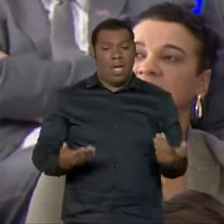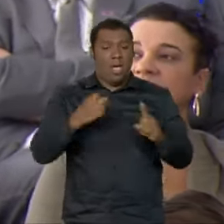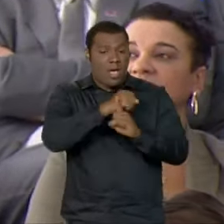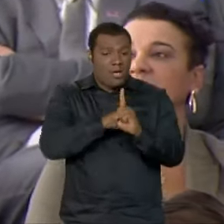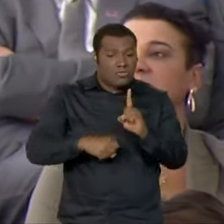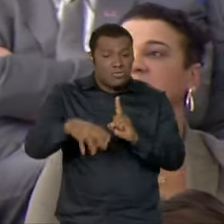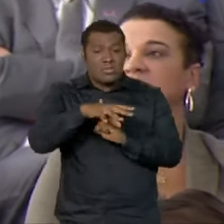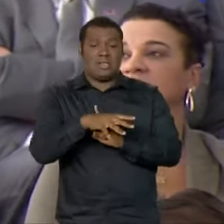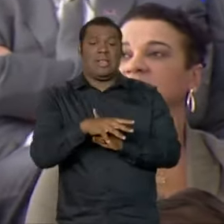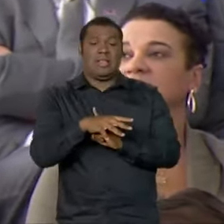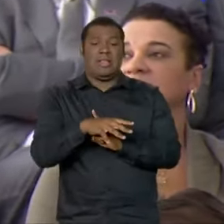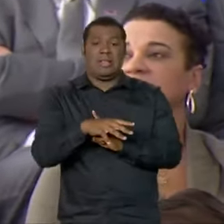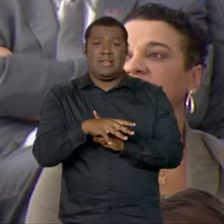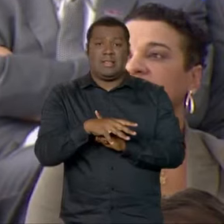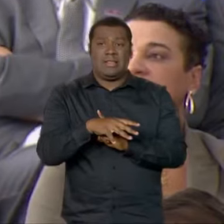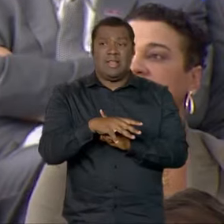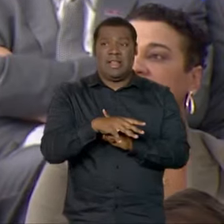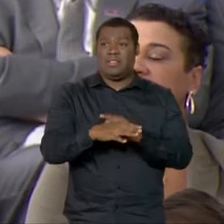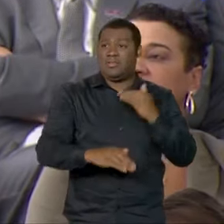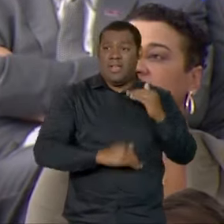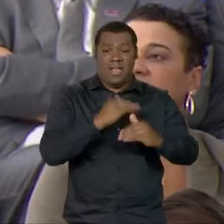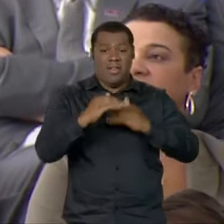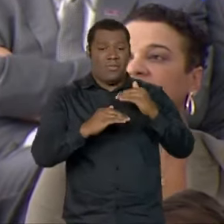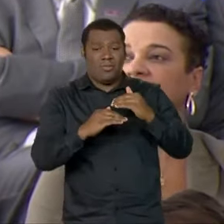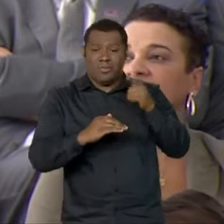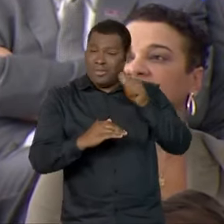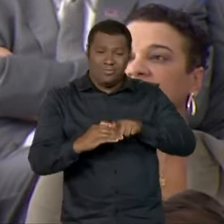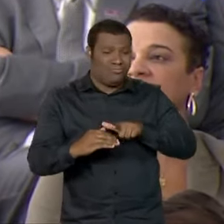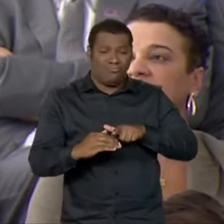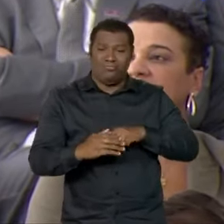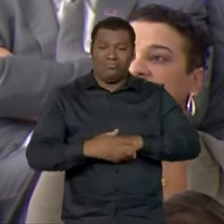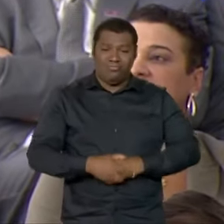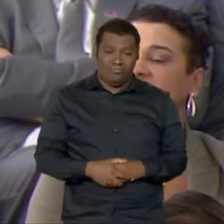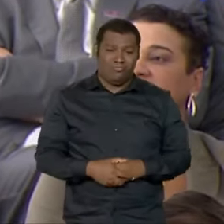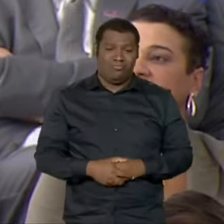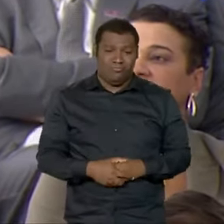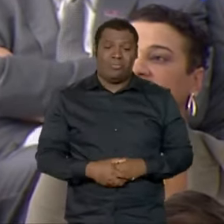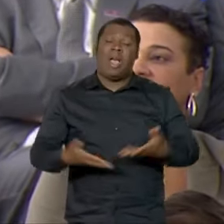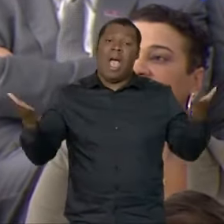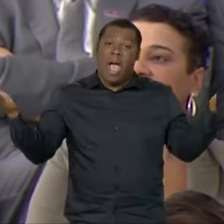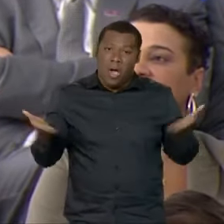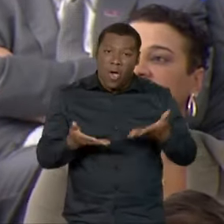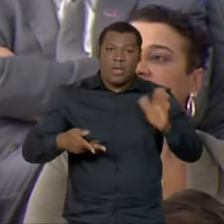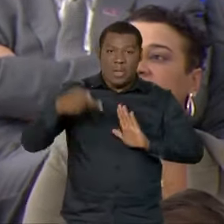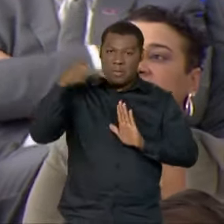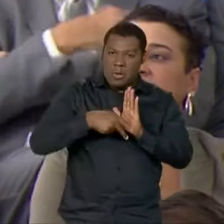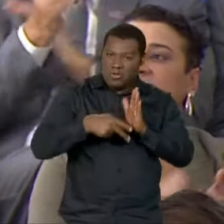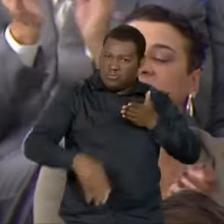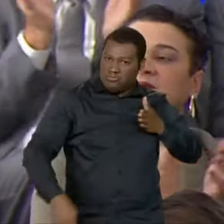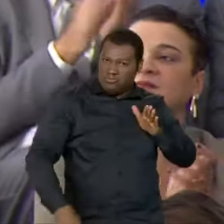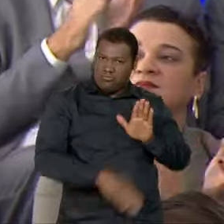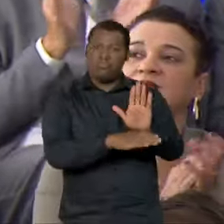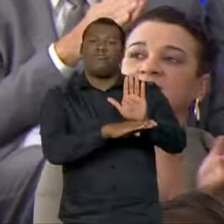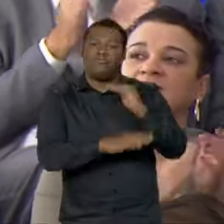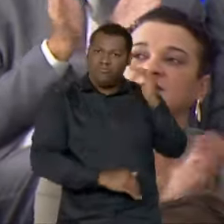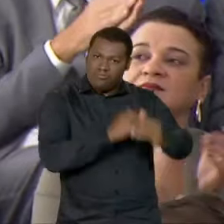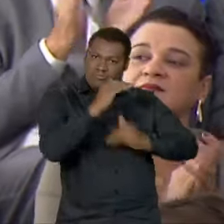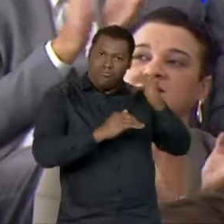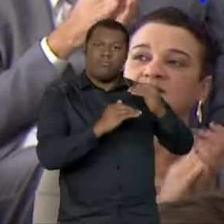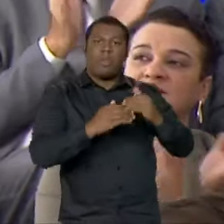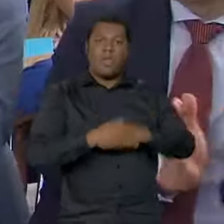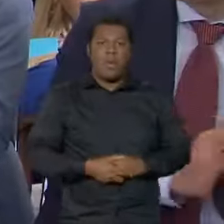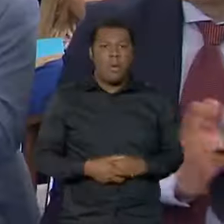será uma sociedade de classe média, que esse programa dá um pontapé extraordinário. Esse programa dá um